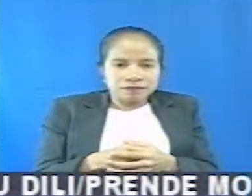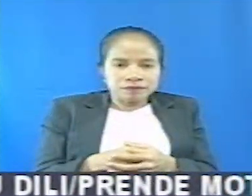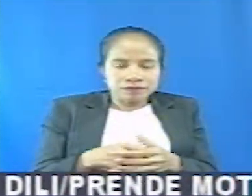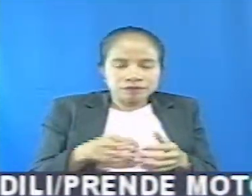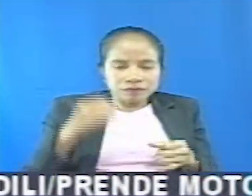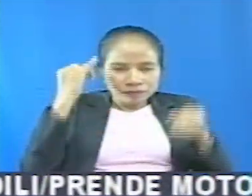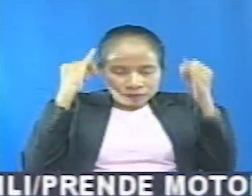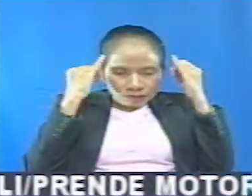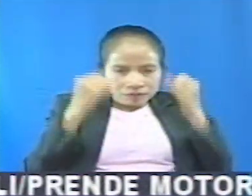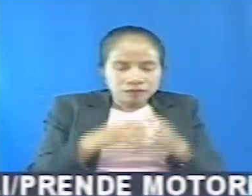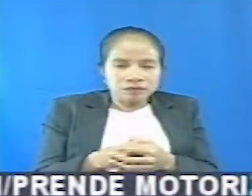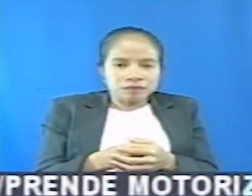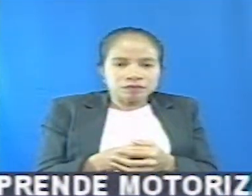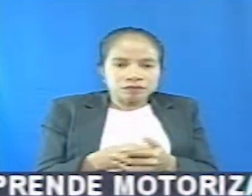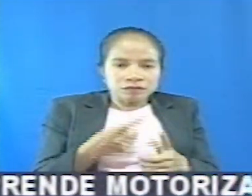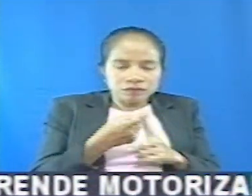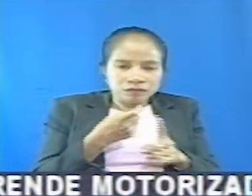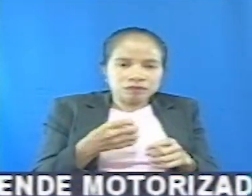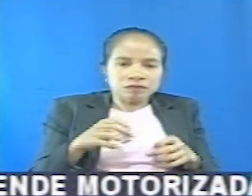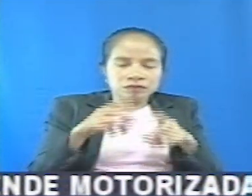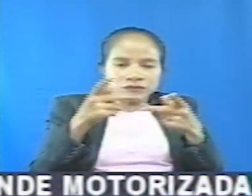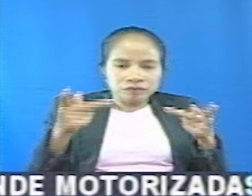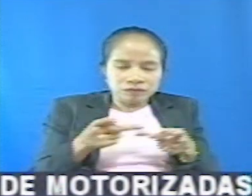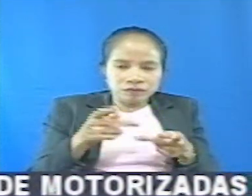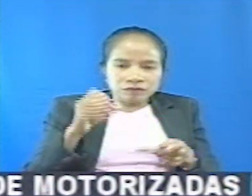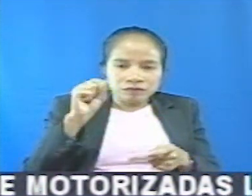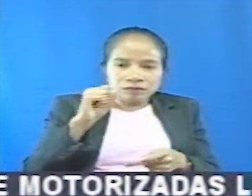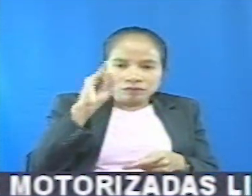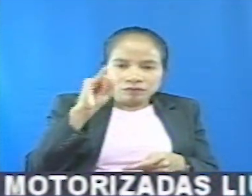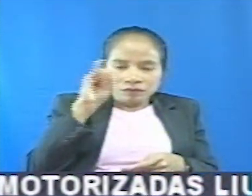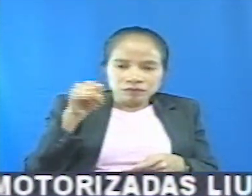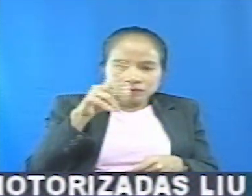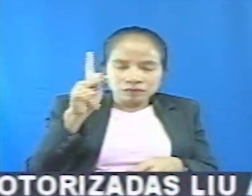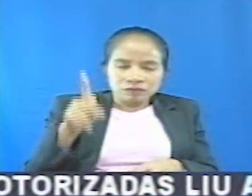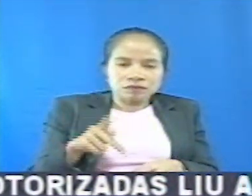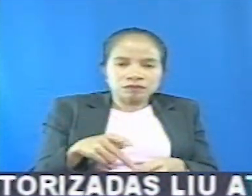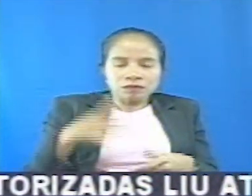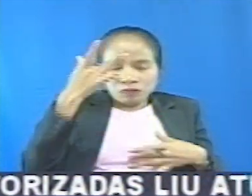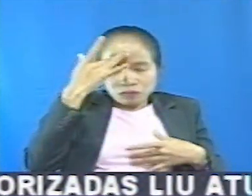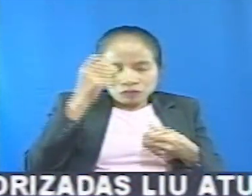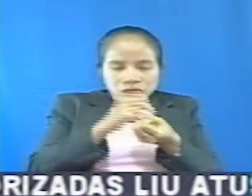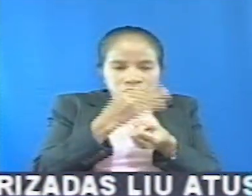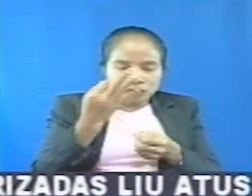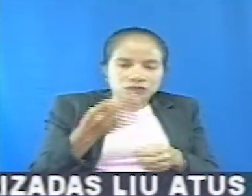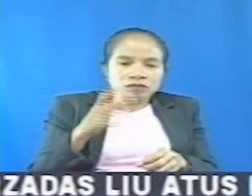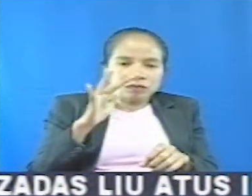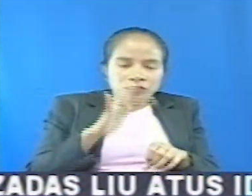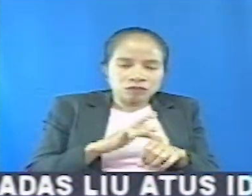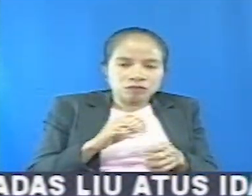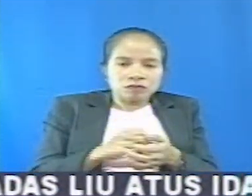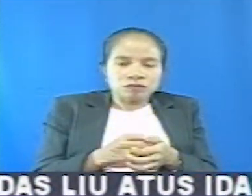Tuir informação nebe fosai husi centro integrado gestão crise. Caso positivo, infecção ba vírus corona